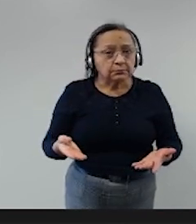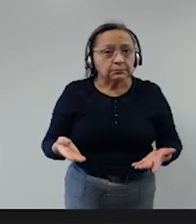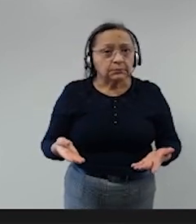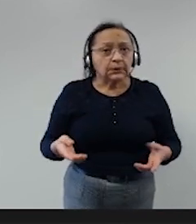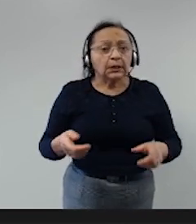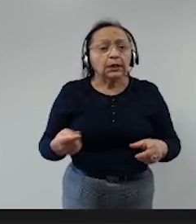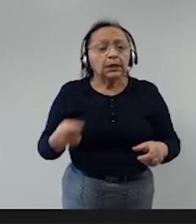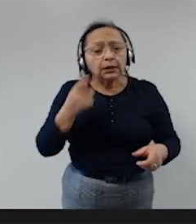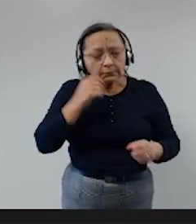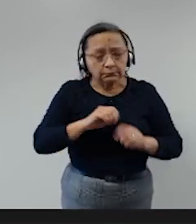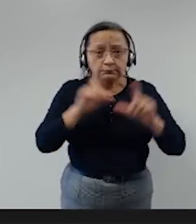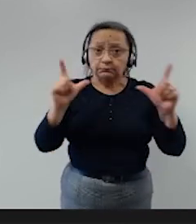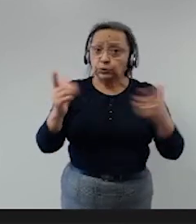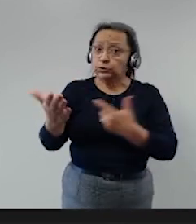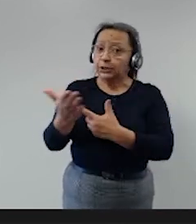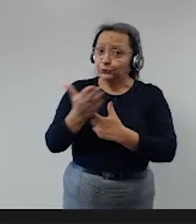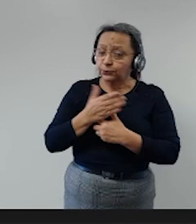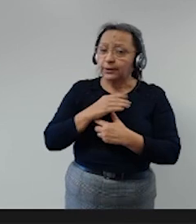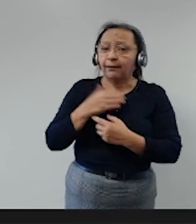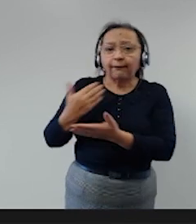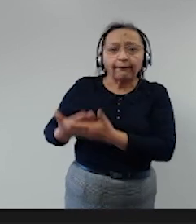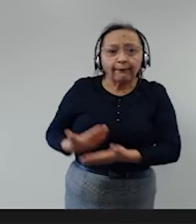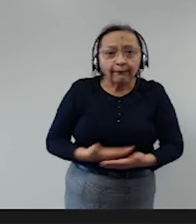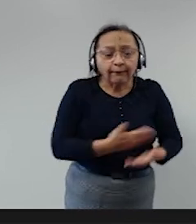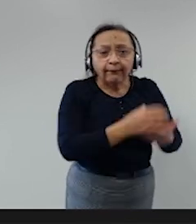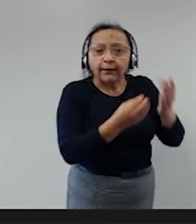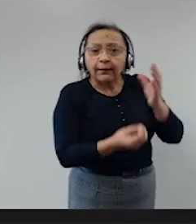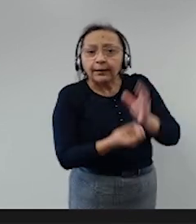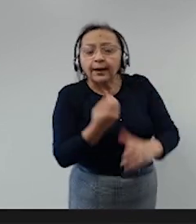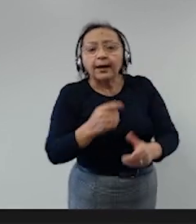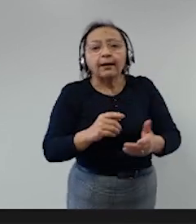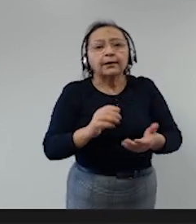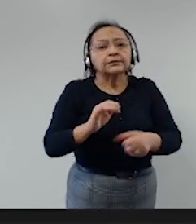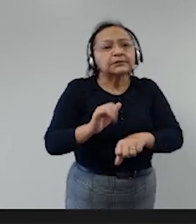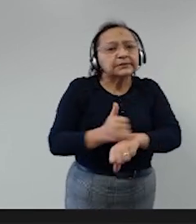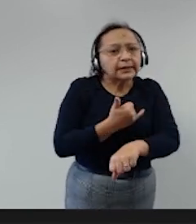e que nos ajudam a criar uma visão mais ampla do que é o